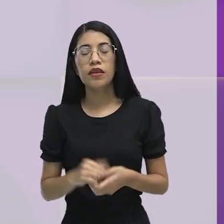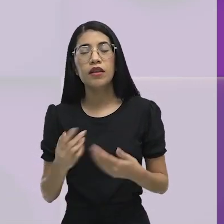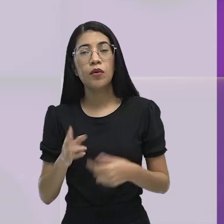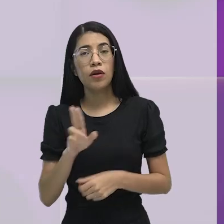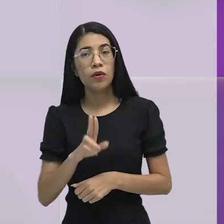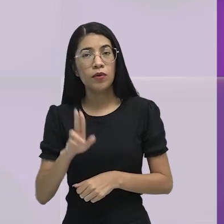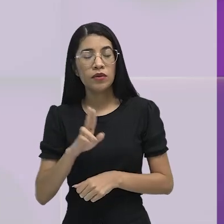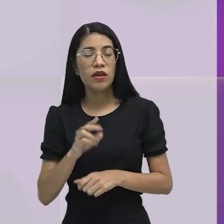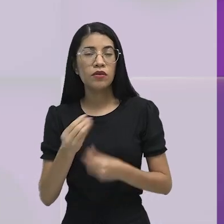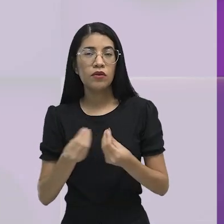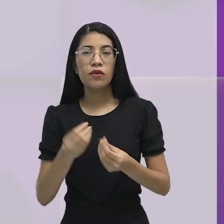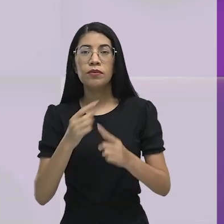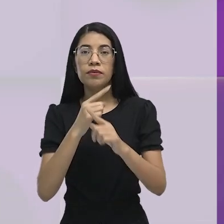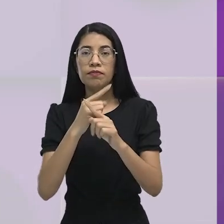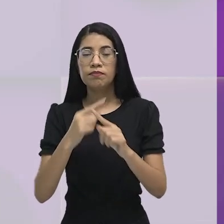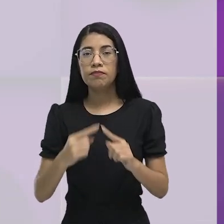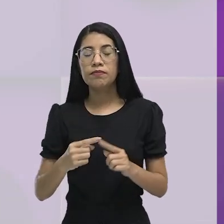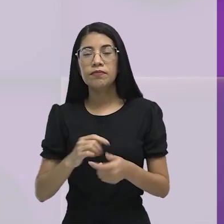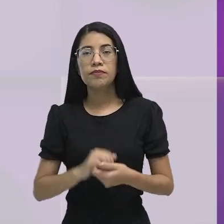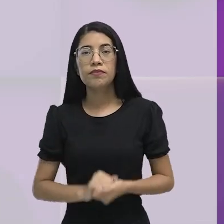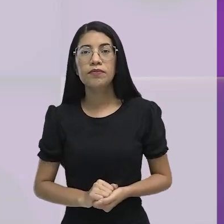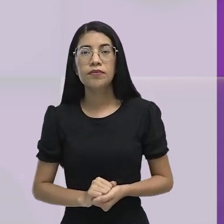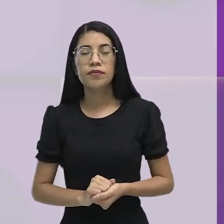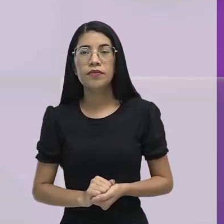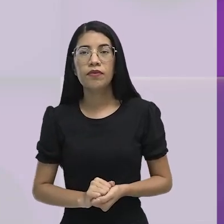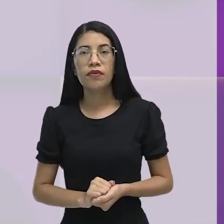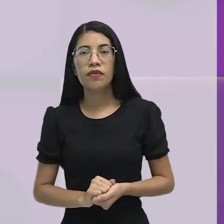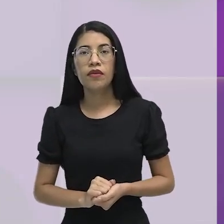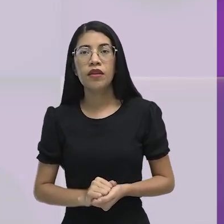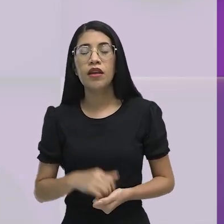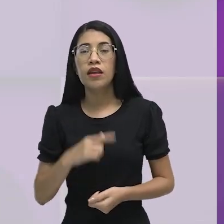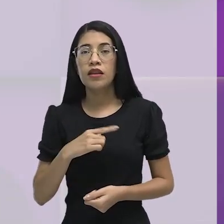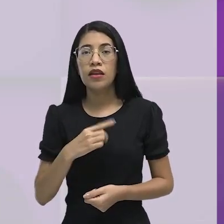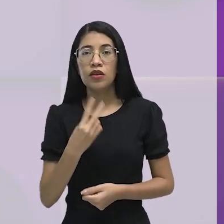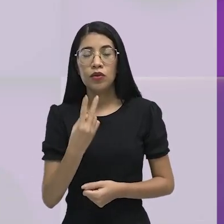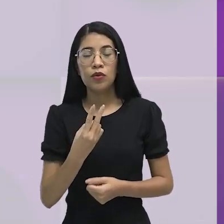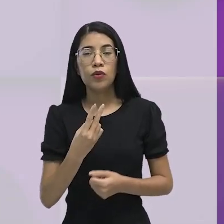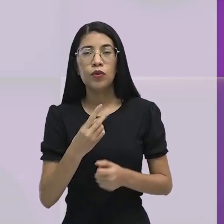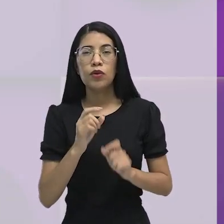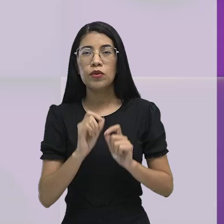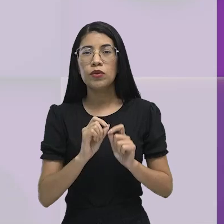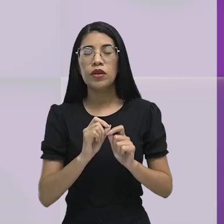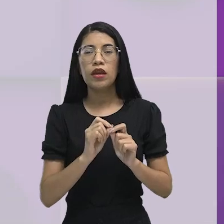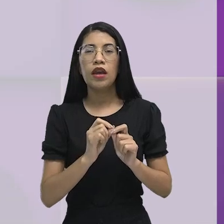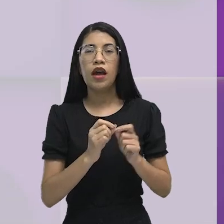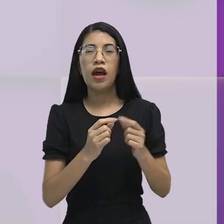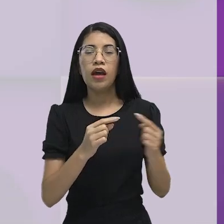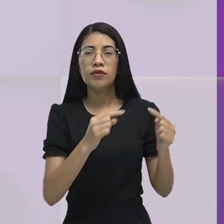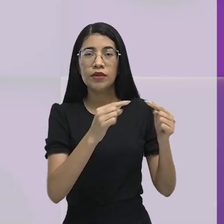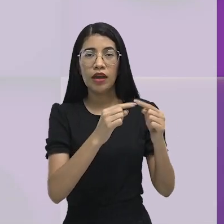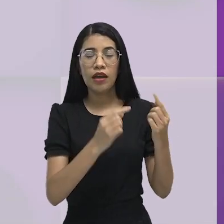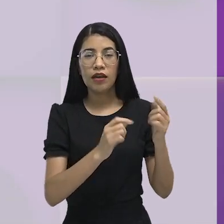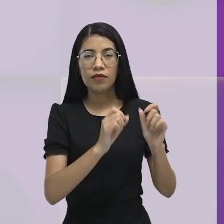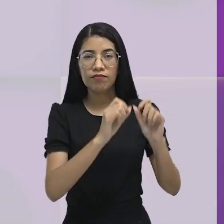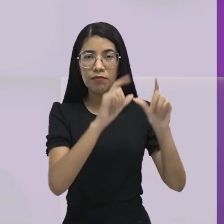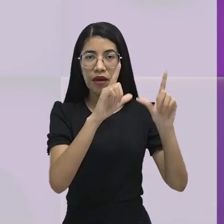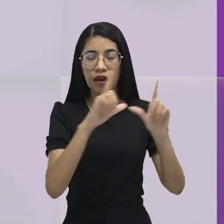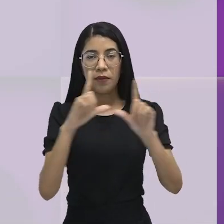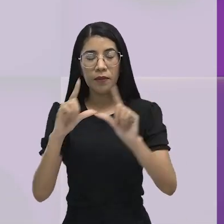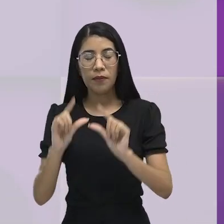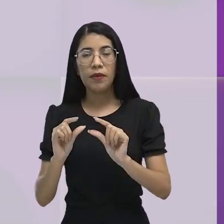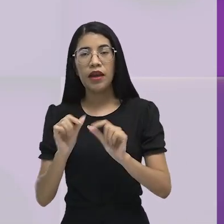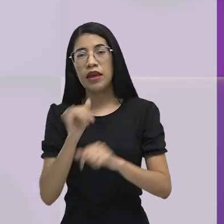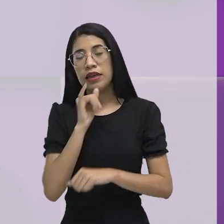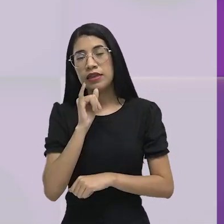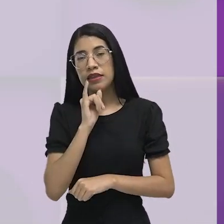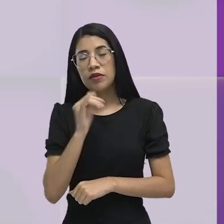3 ela se dá a partir de 2 grandezas, ok? Então eu tenho ali uma grandeza, por